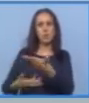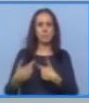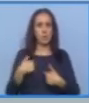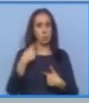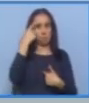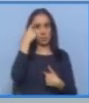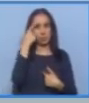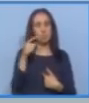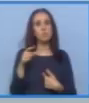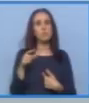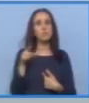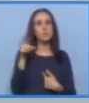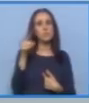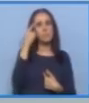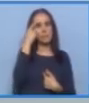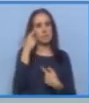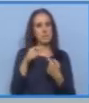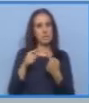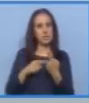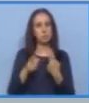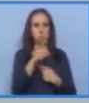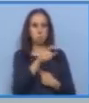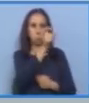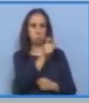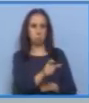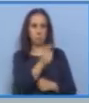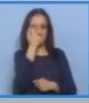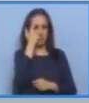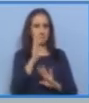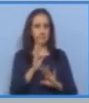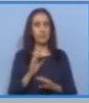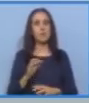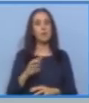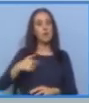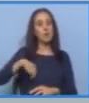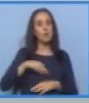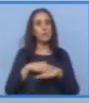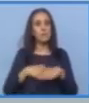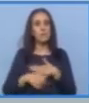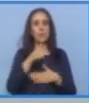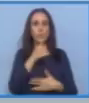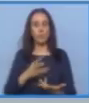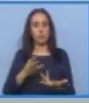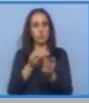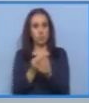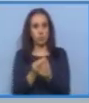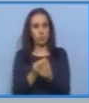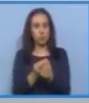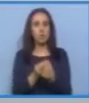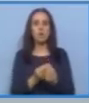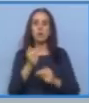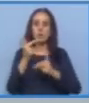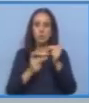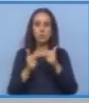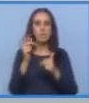isto, tu pensas aquilo, o fulano pensa... O que é que nós podemos fazer em conjunto,